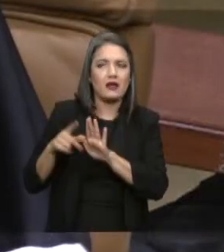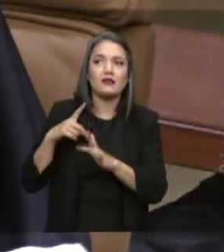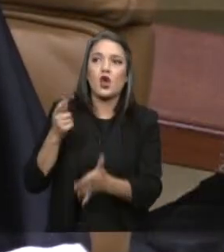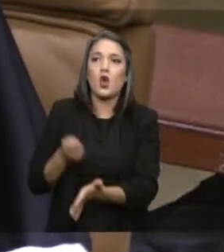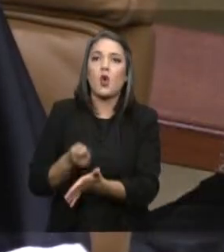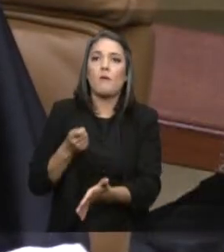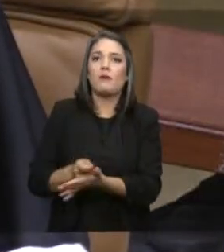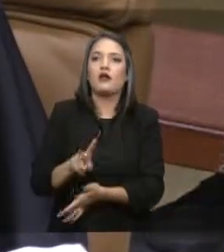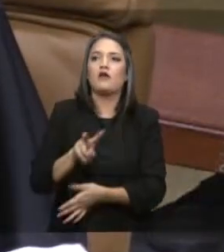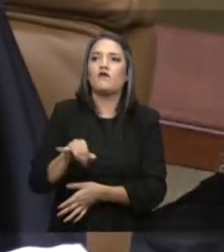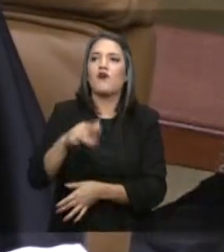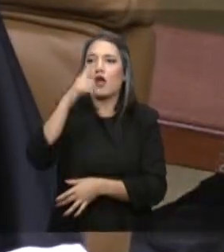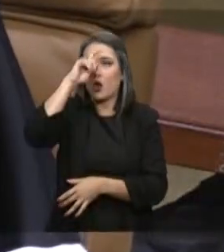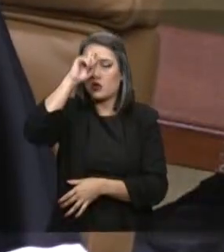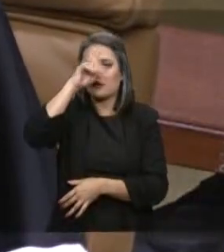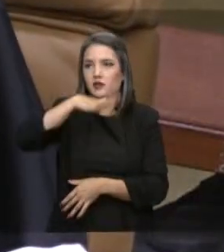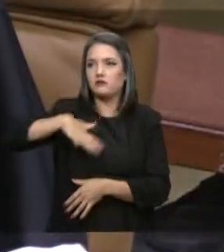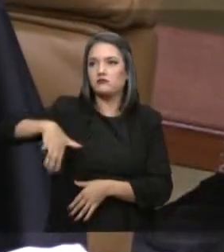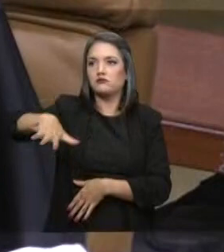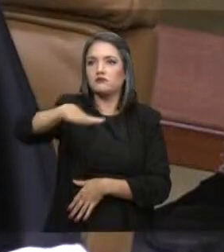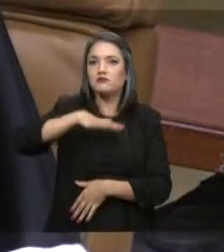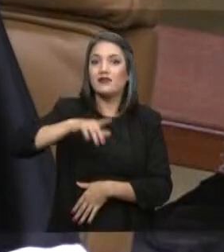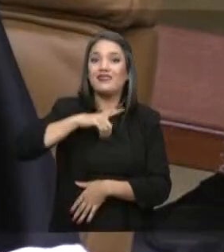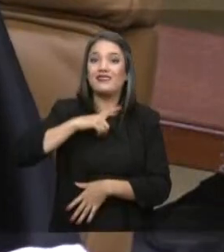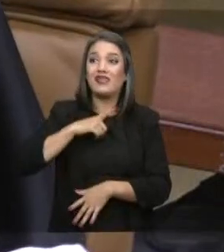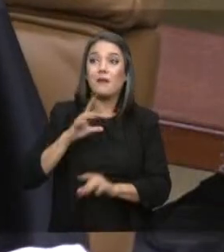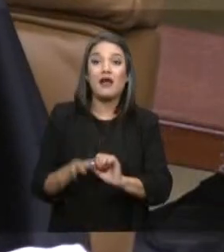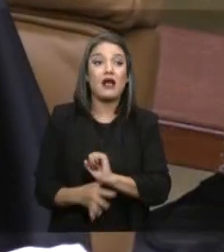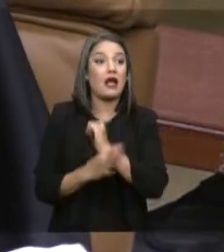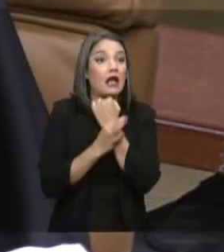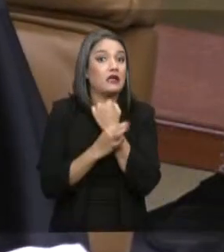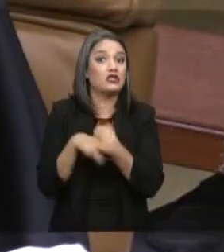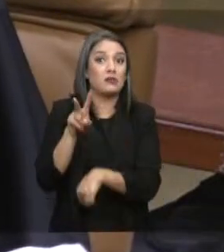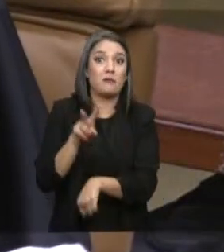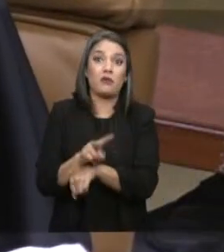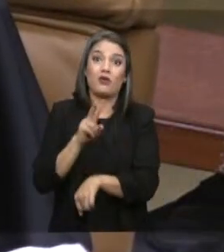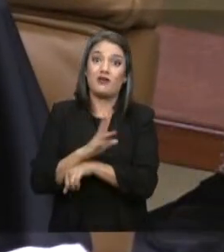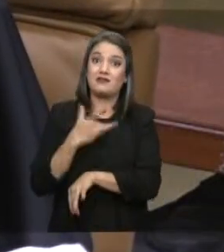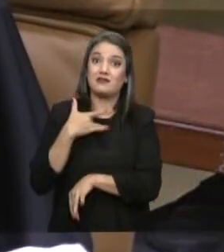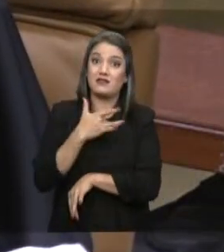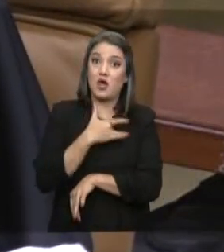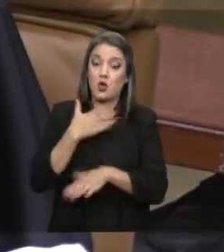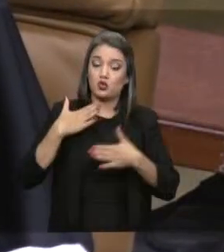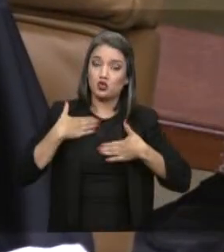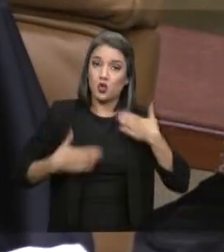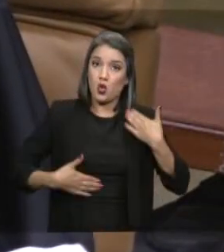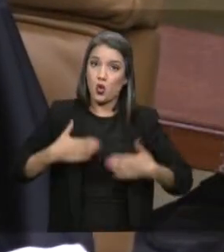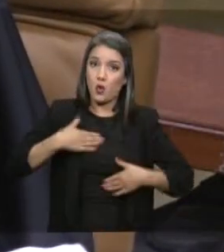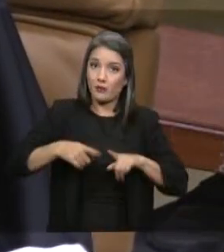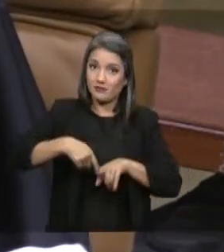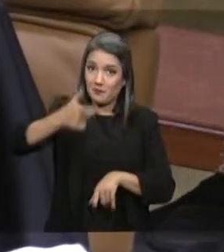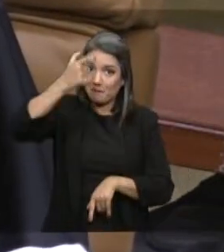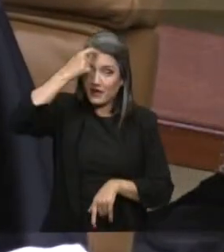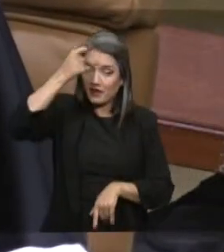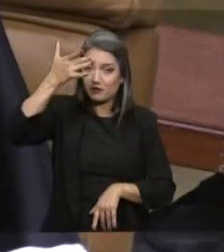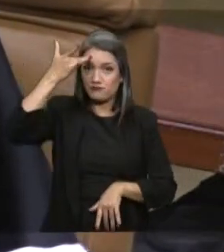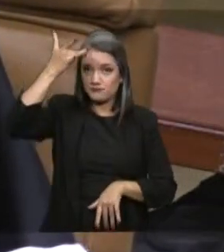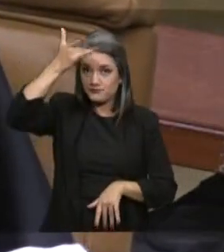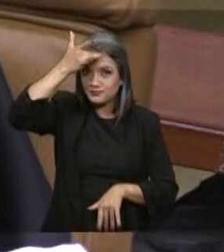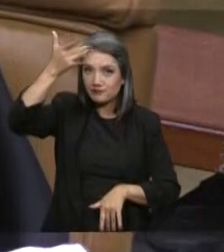obriga sua rede hospitalar a garantir a saúde física e mental de seus profissionais